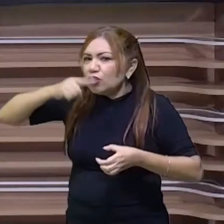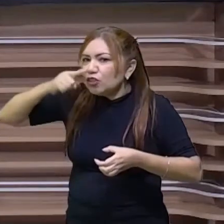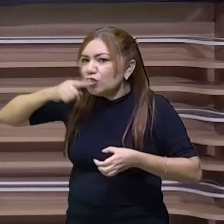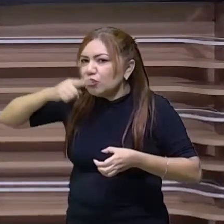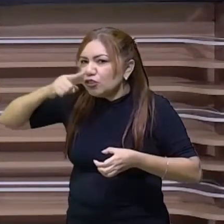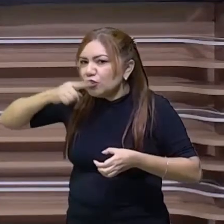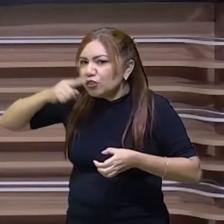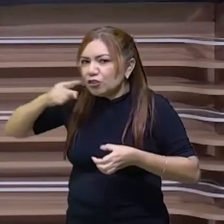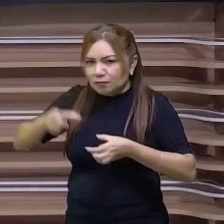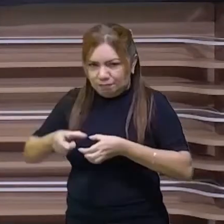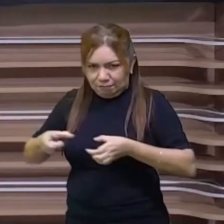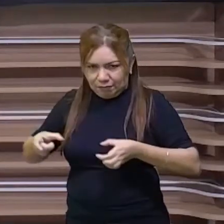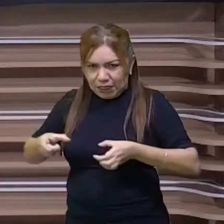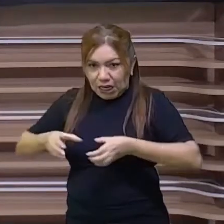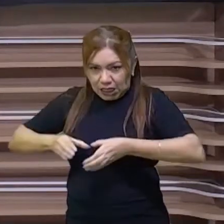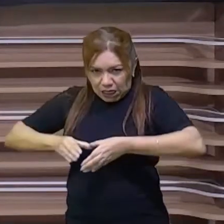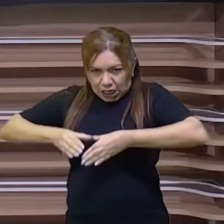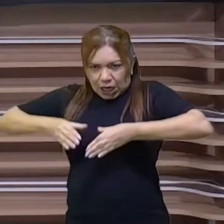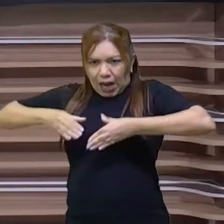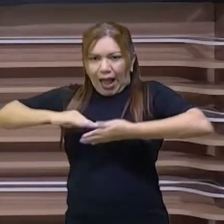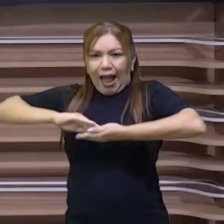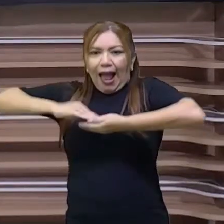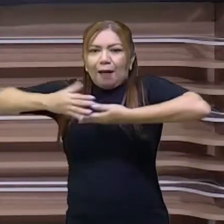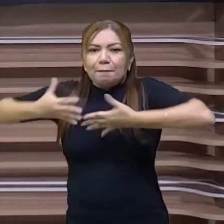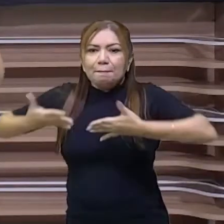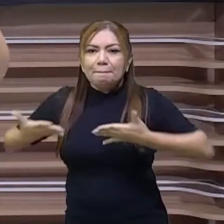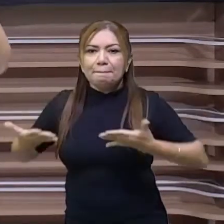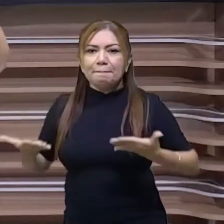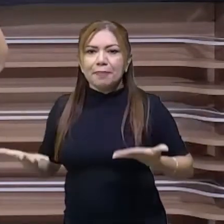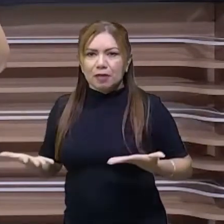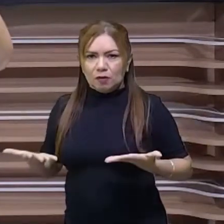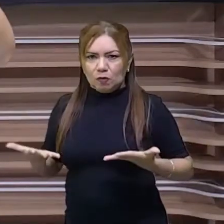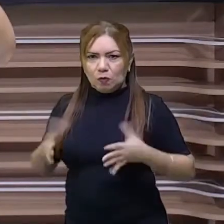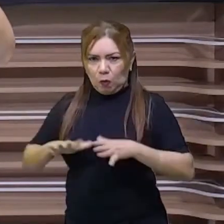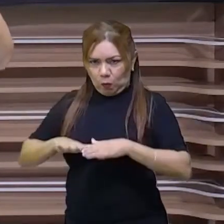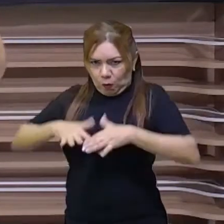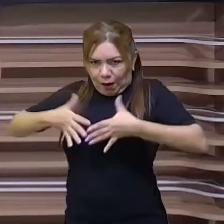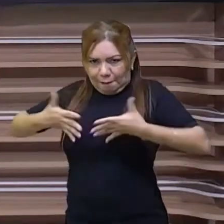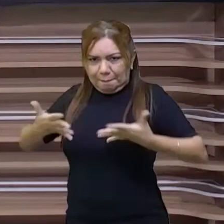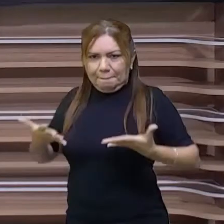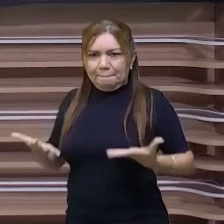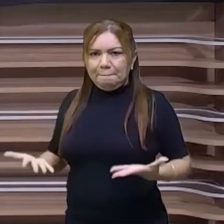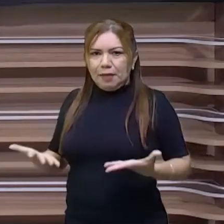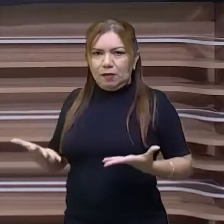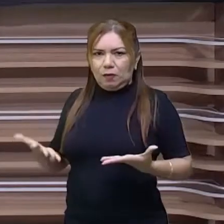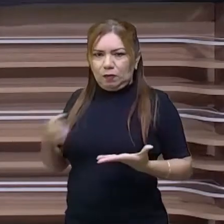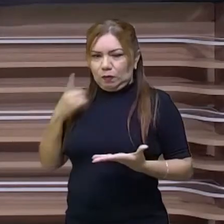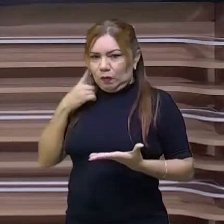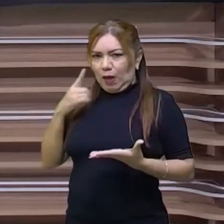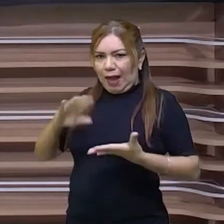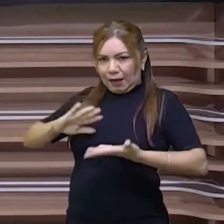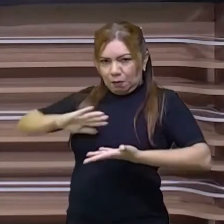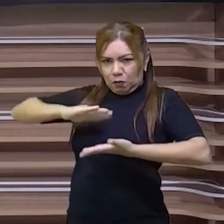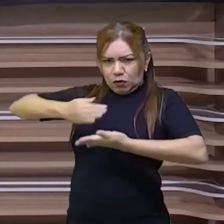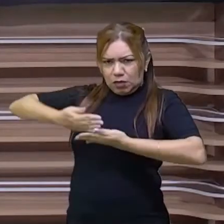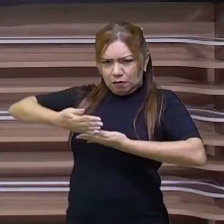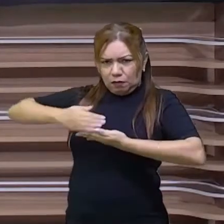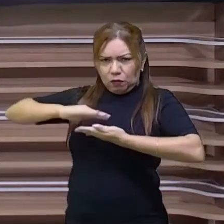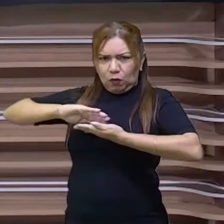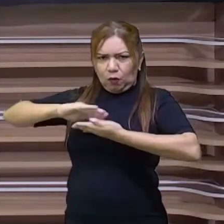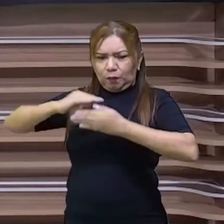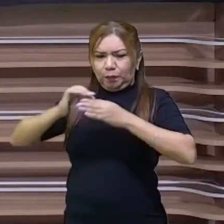que eu plano e fiquei a caixa Olha só lembra muito aí um paralelepípedo Ok